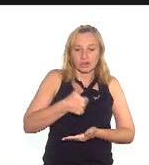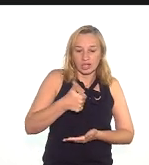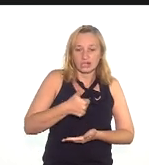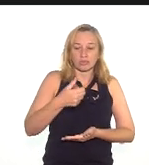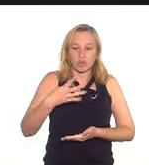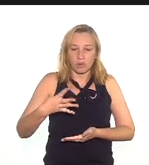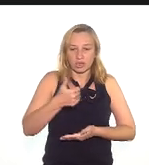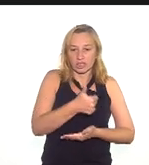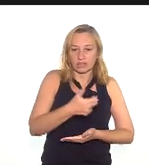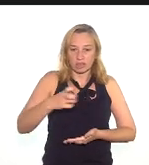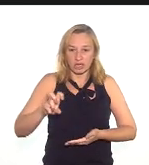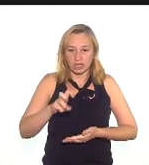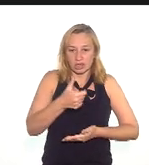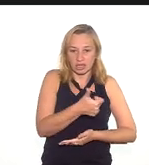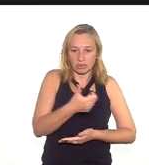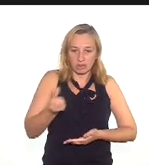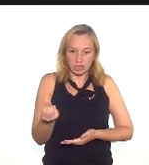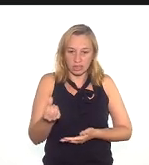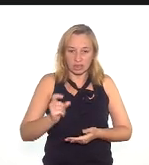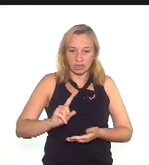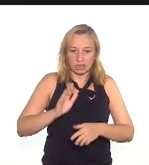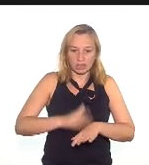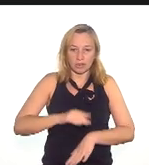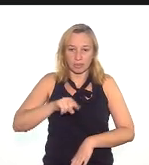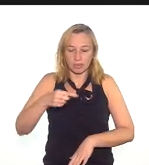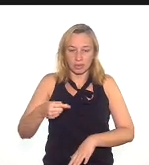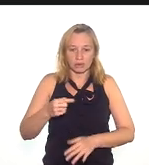15ª, 16ª e nas demais